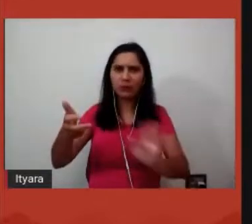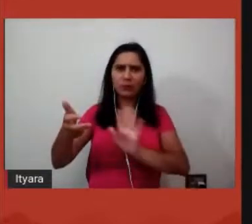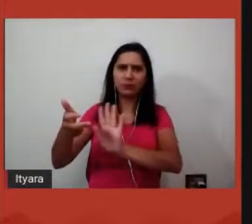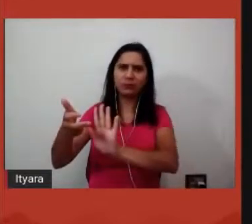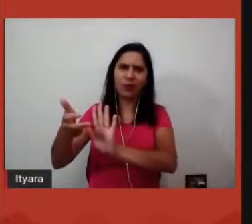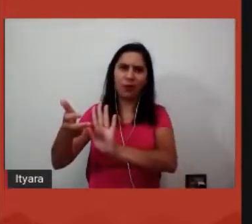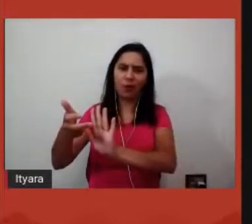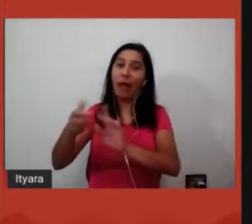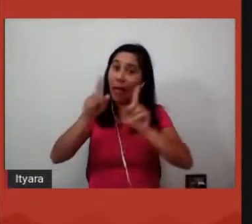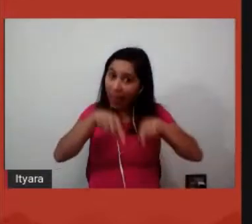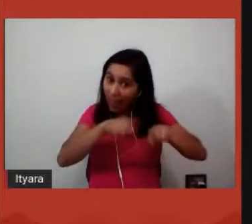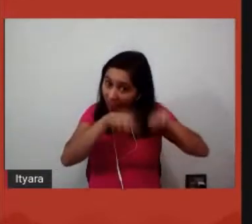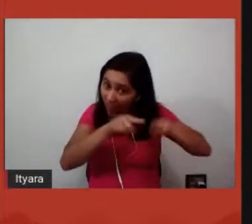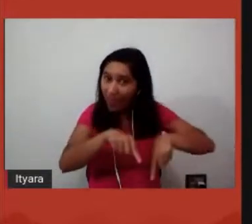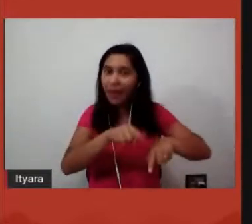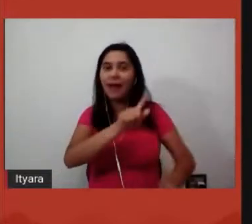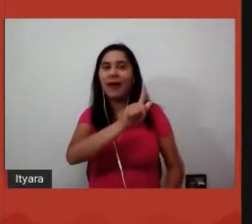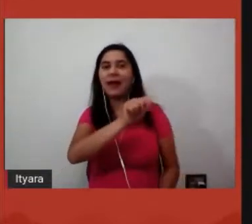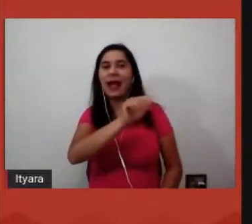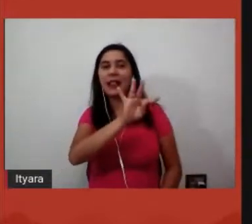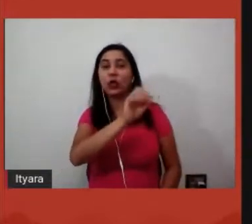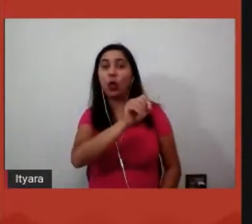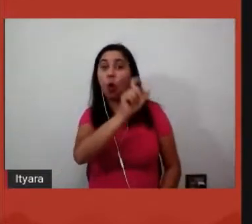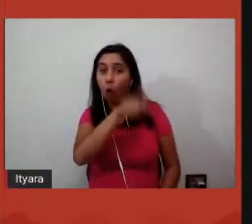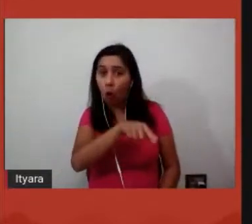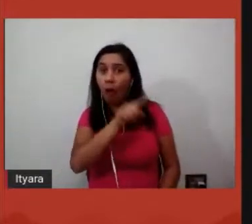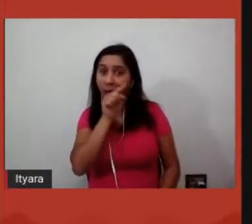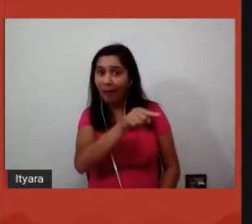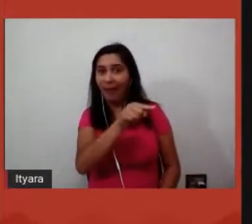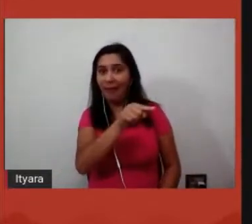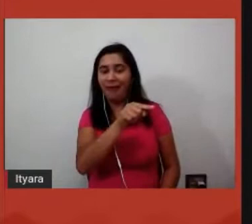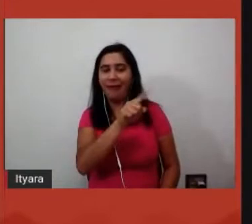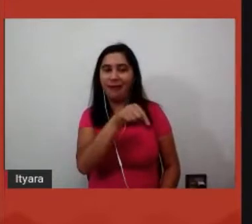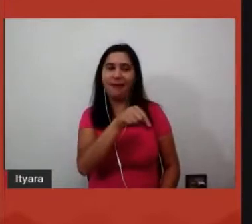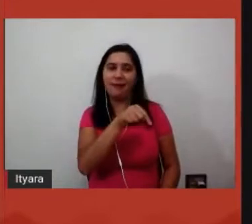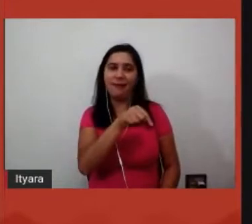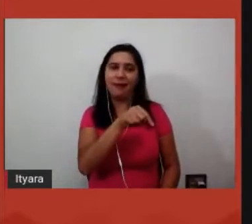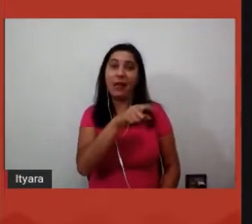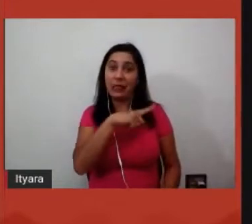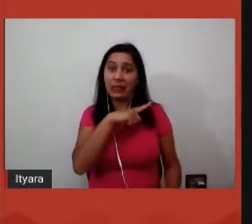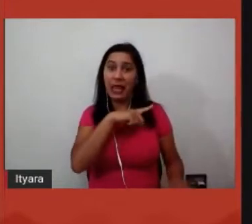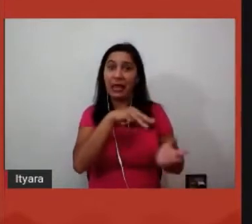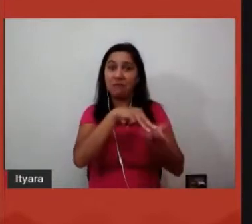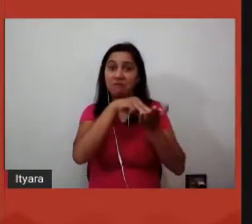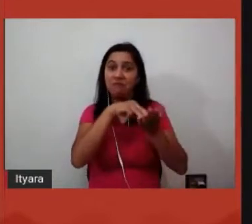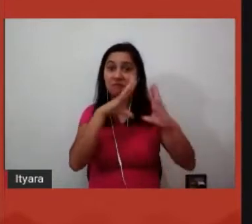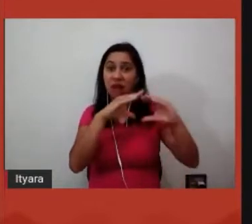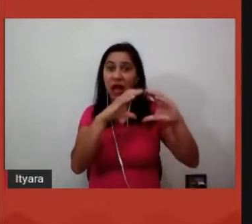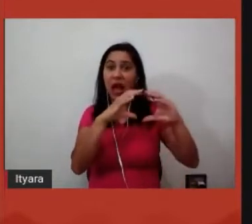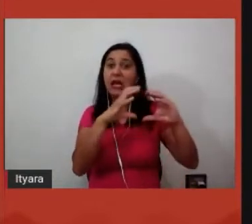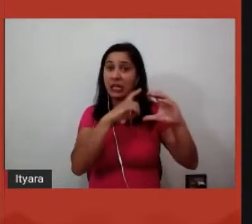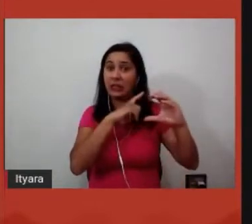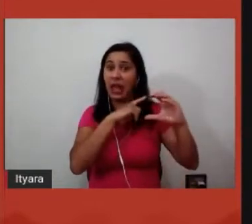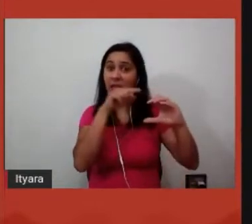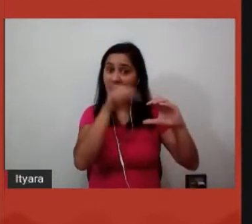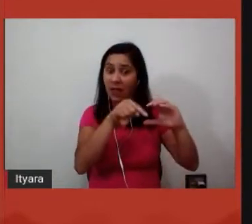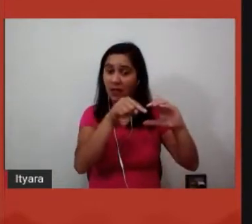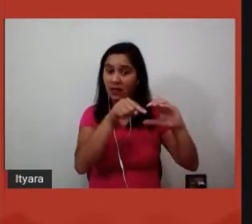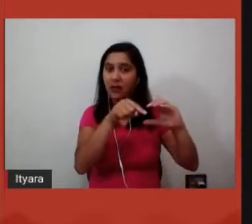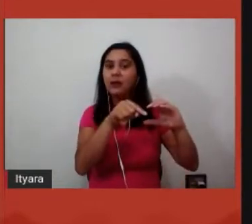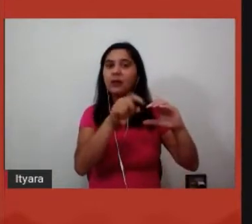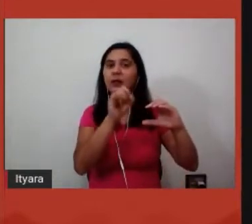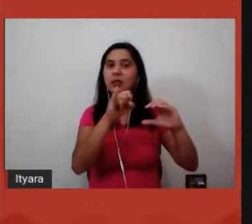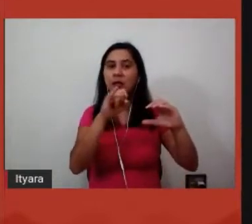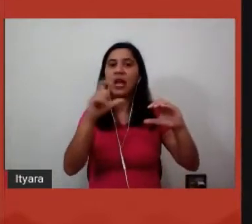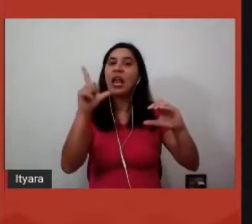um gato, né? O que são seres. A gente tem vazios e tem massa, né? A hora que você comprime